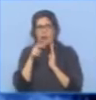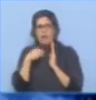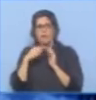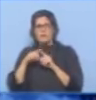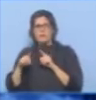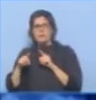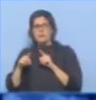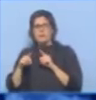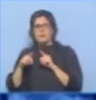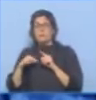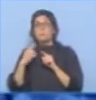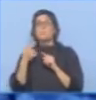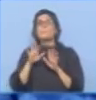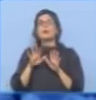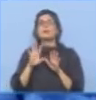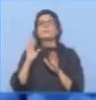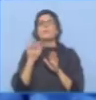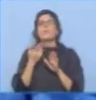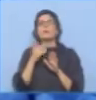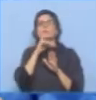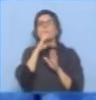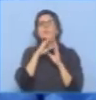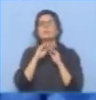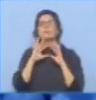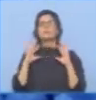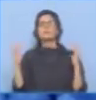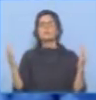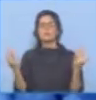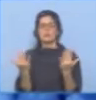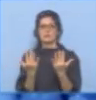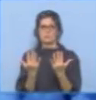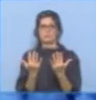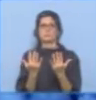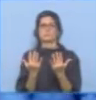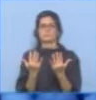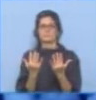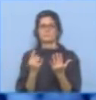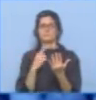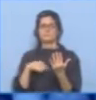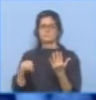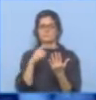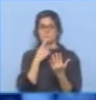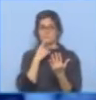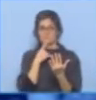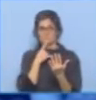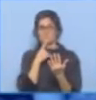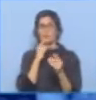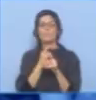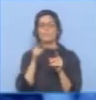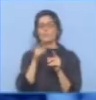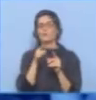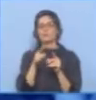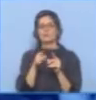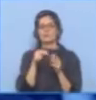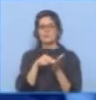há, por exemplo, o silêncio da adoração, em um momento desses, é impressionante como percebemos porque é que estamos ali e que, no fundo, a coisa nos une,